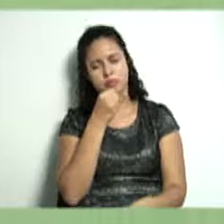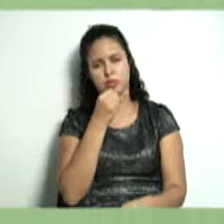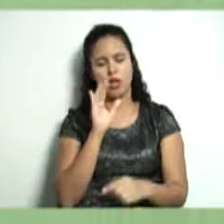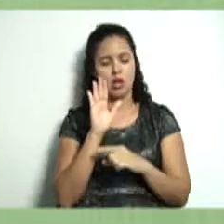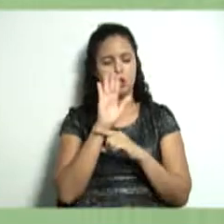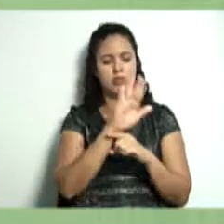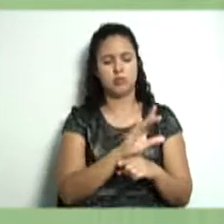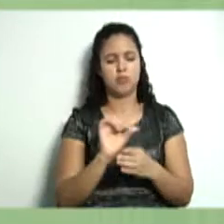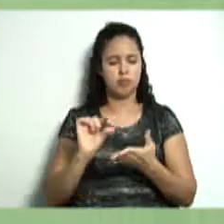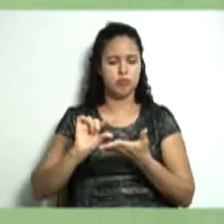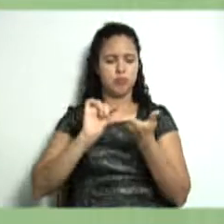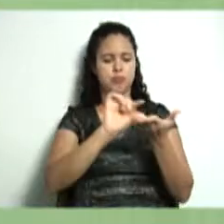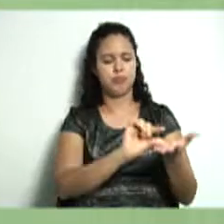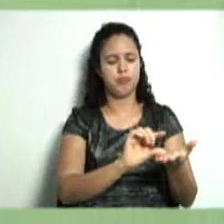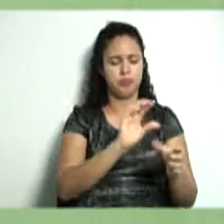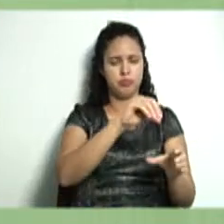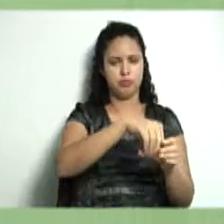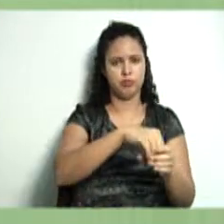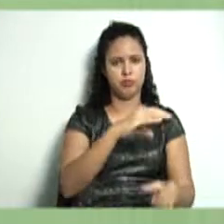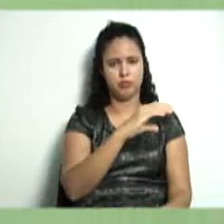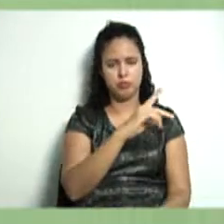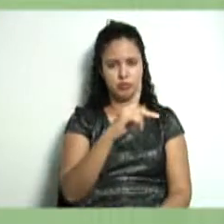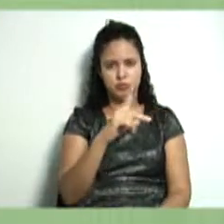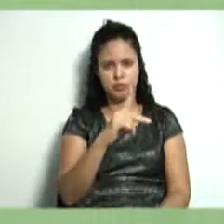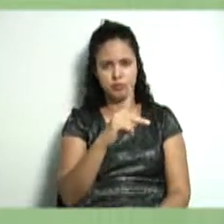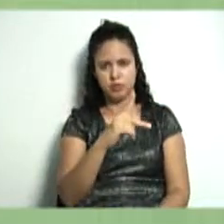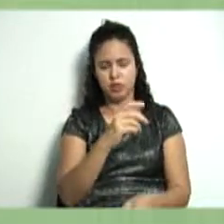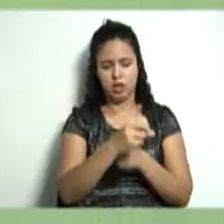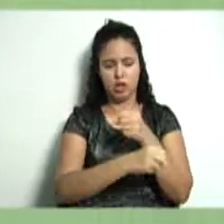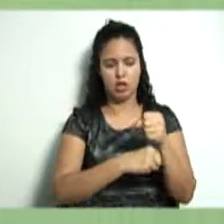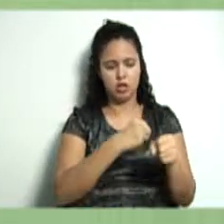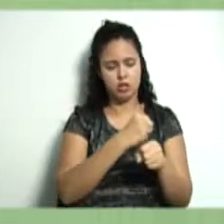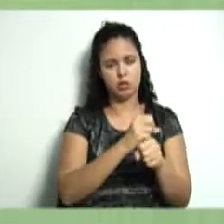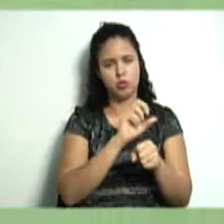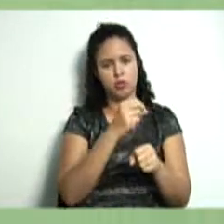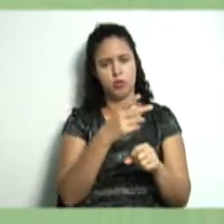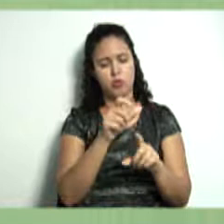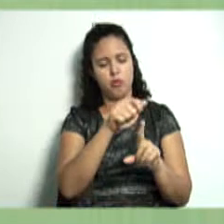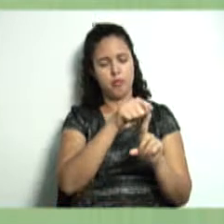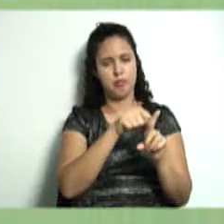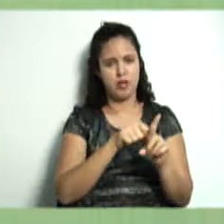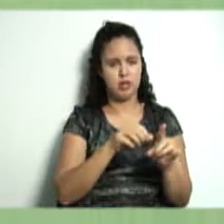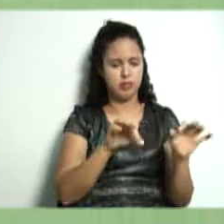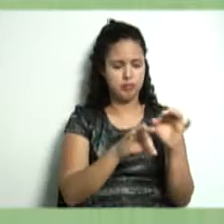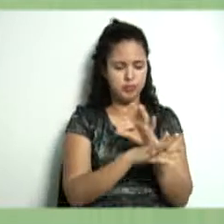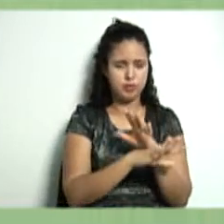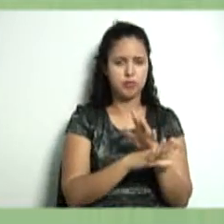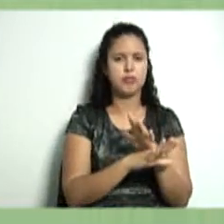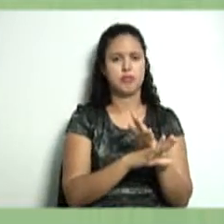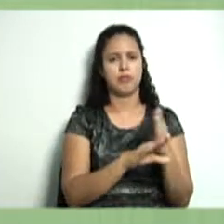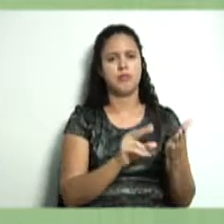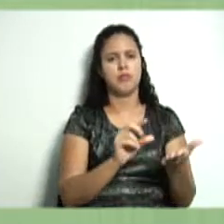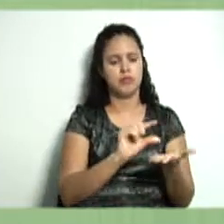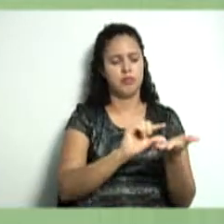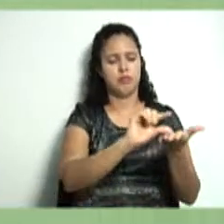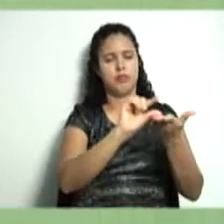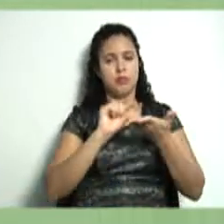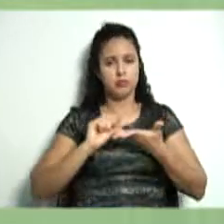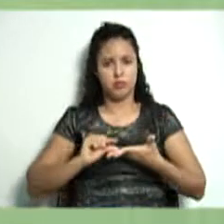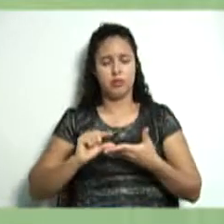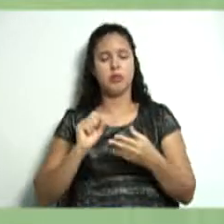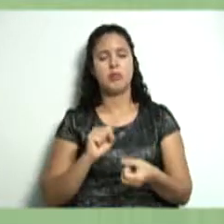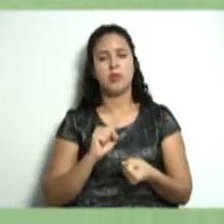investido e dos resultados financeiros daquele mês. Então, eu tenho como isso,